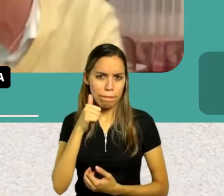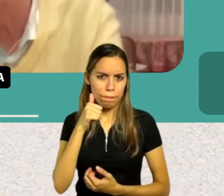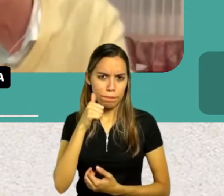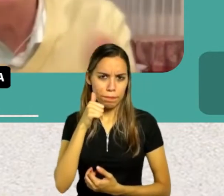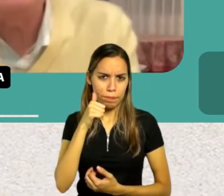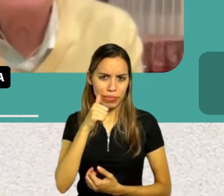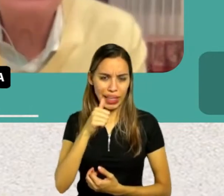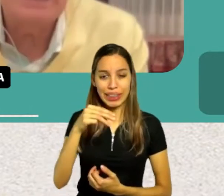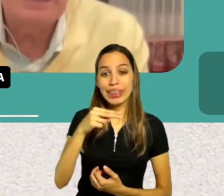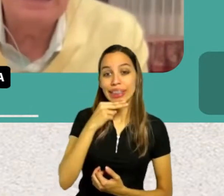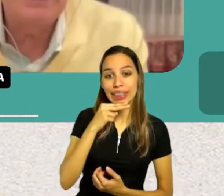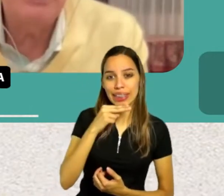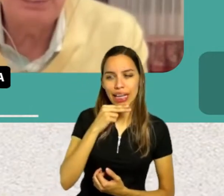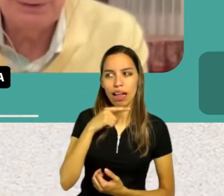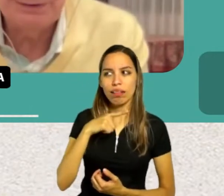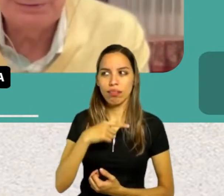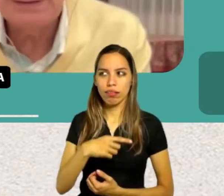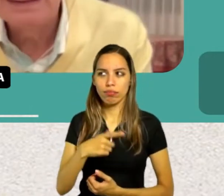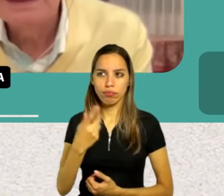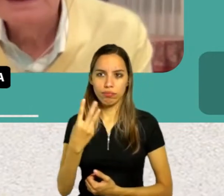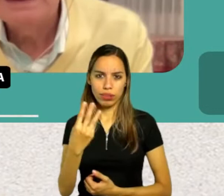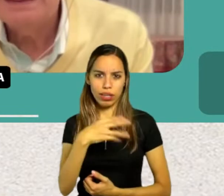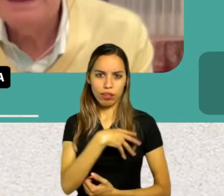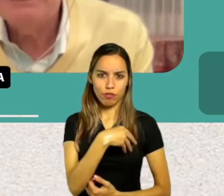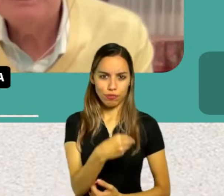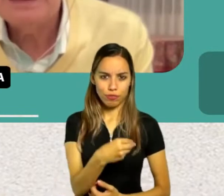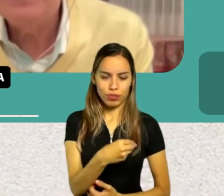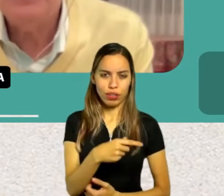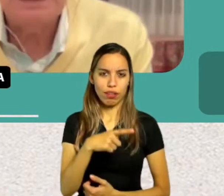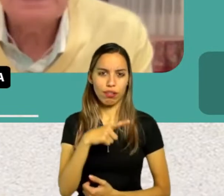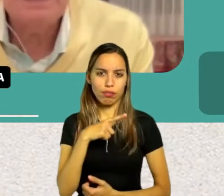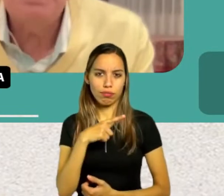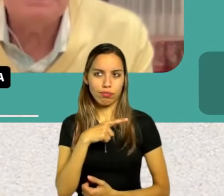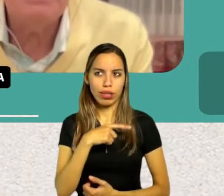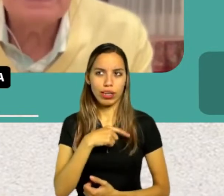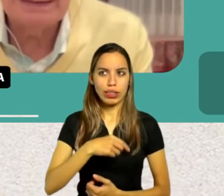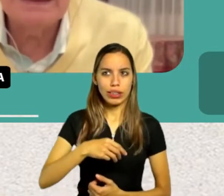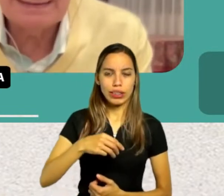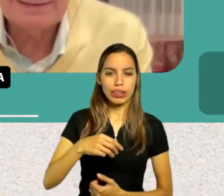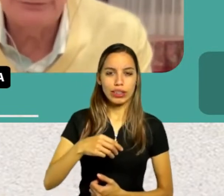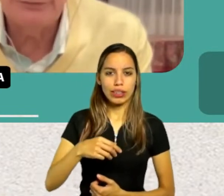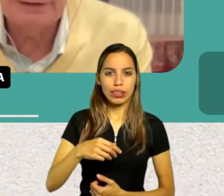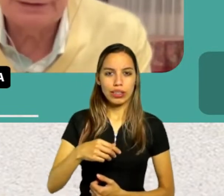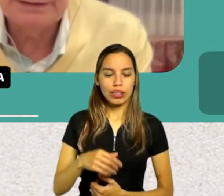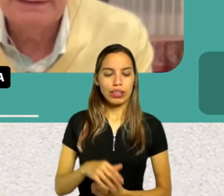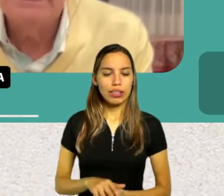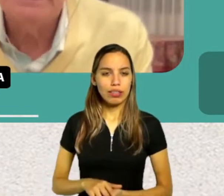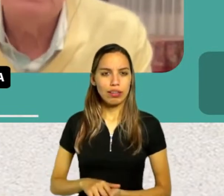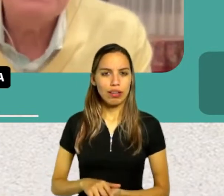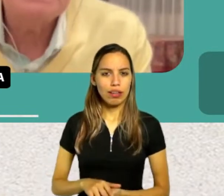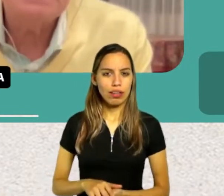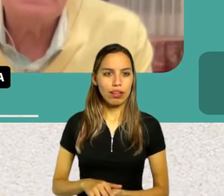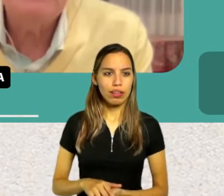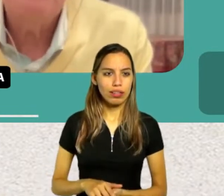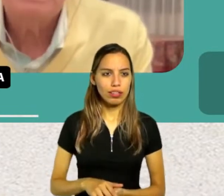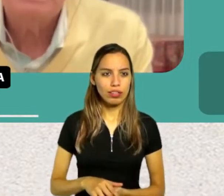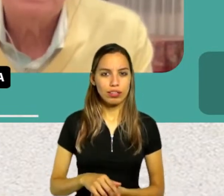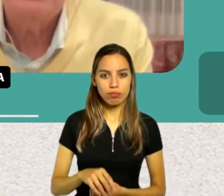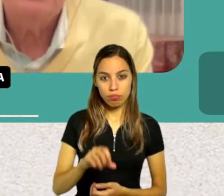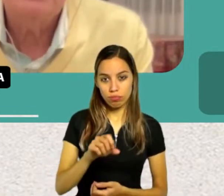3 filhas de enteados meus, e, enfim, sempre tive essa ligação forte. Na